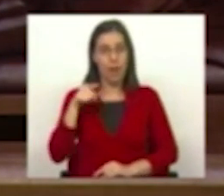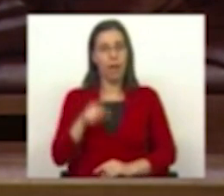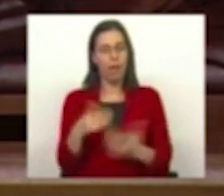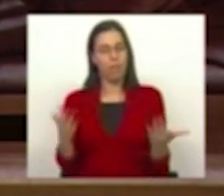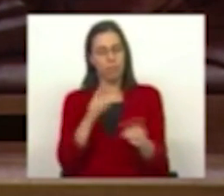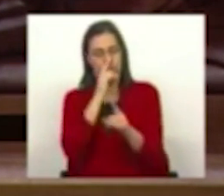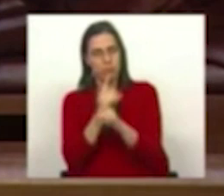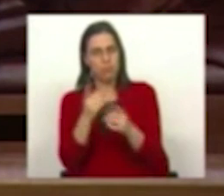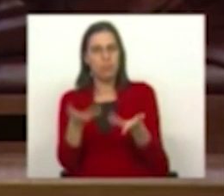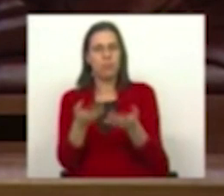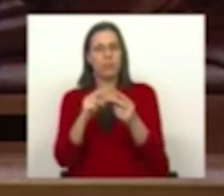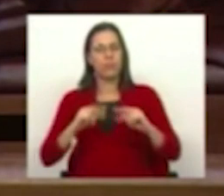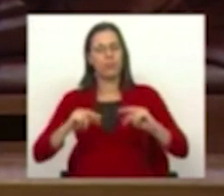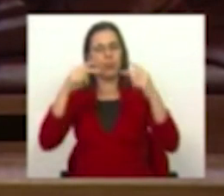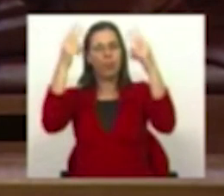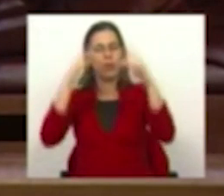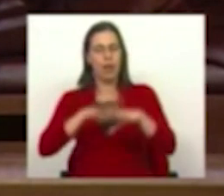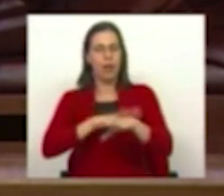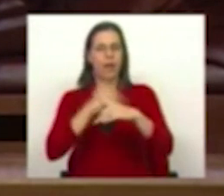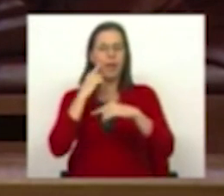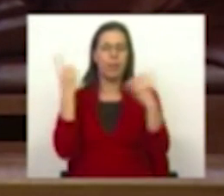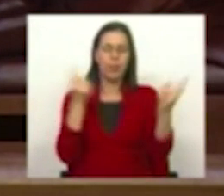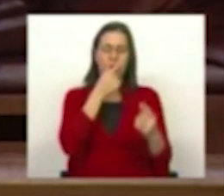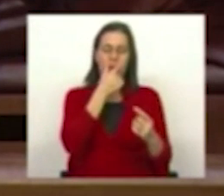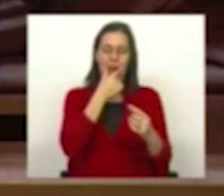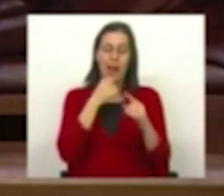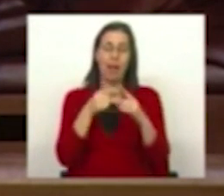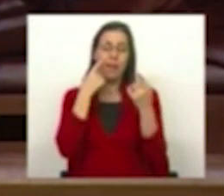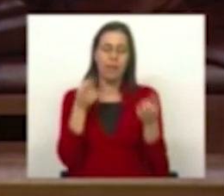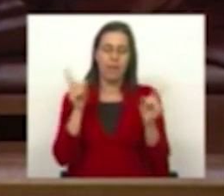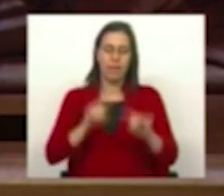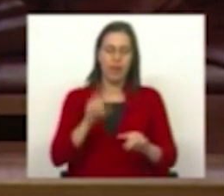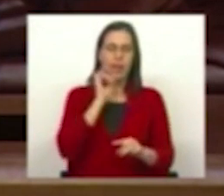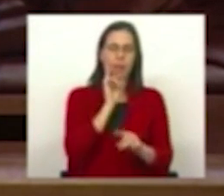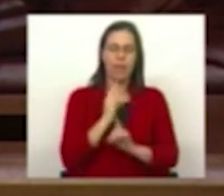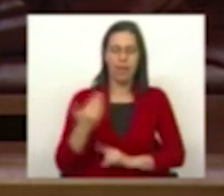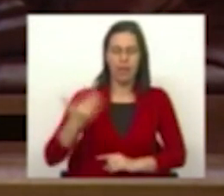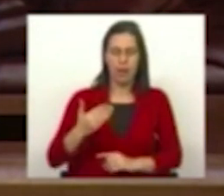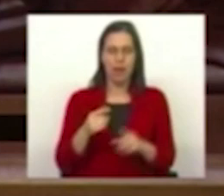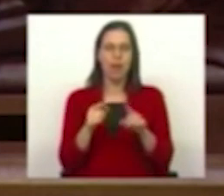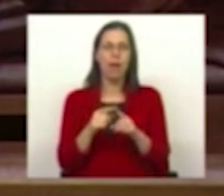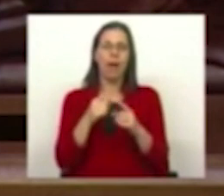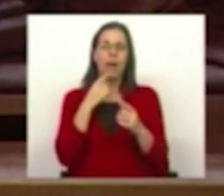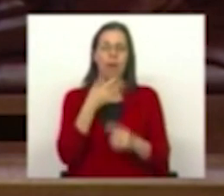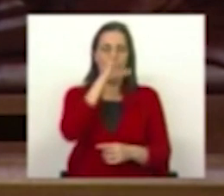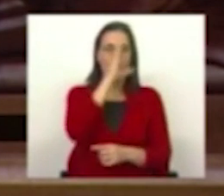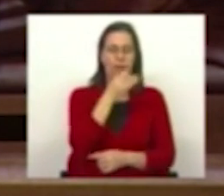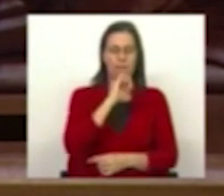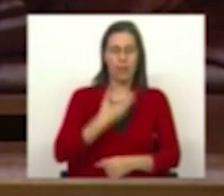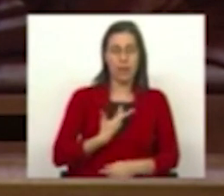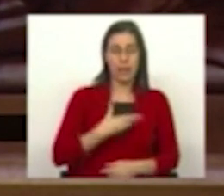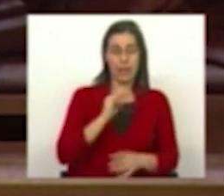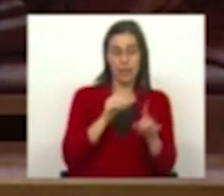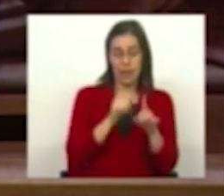ou mesmo com o descongelamento das progressões na administração pública e a reposição de importantes direitos eliminados pelo governo